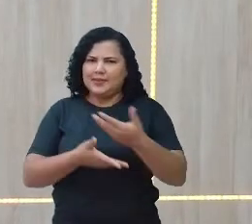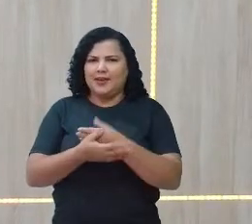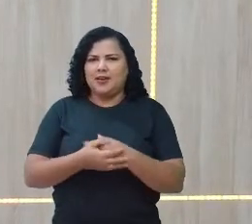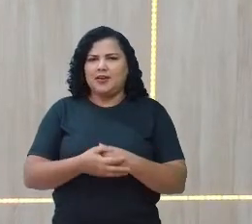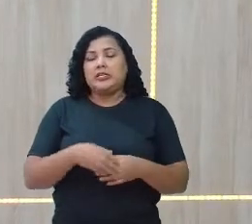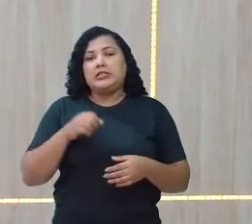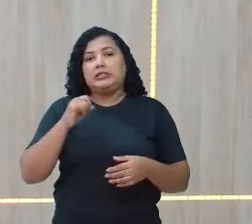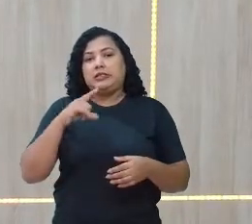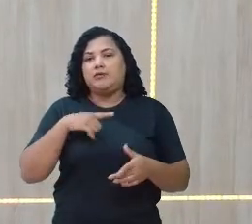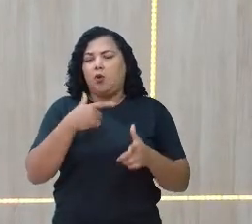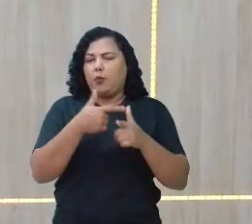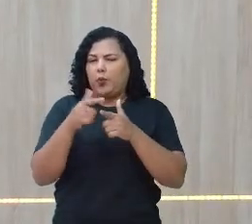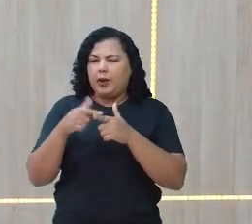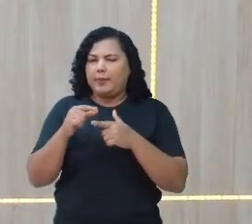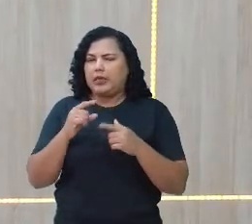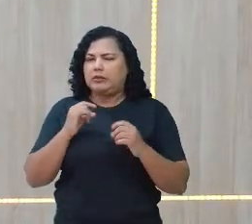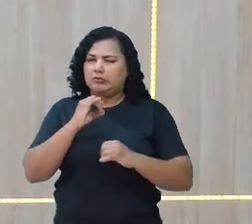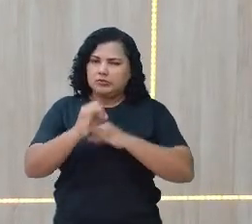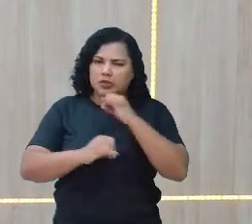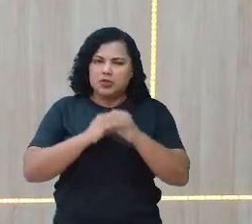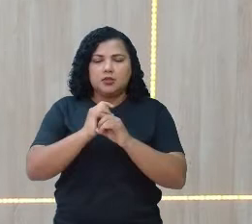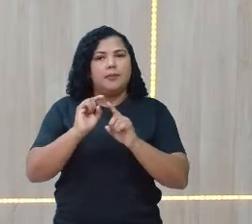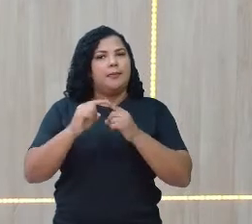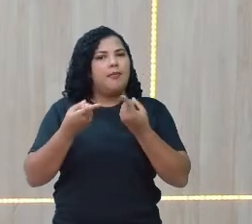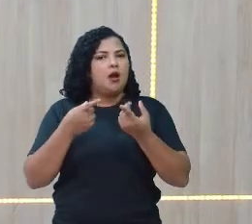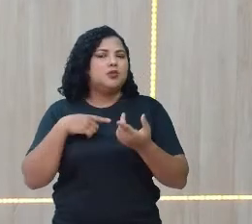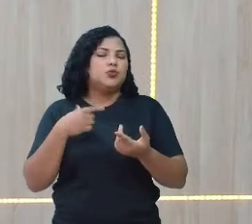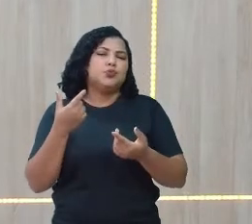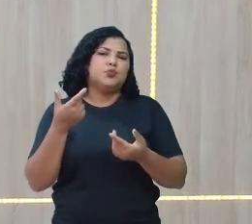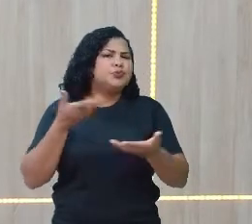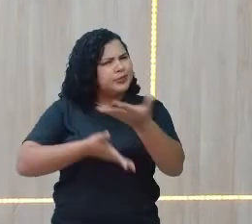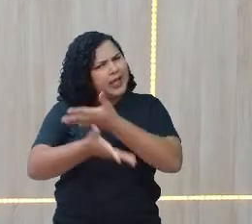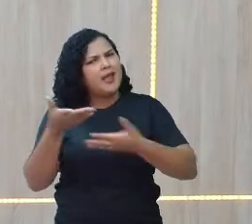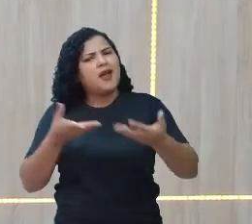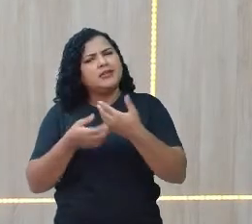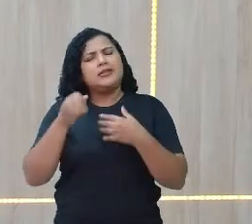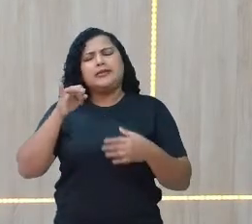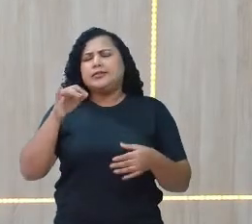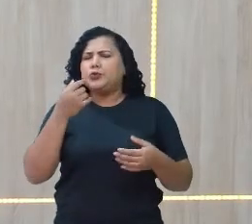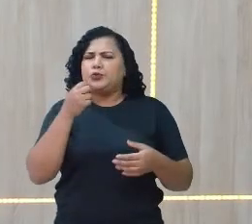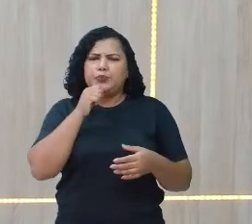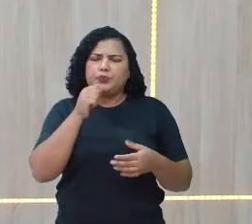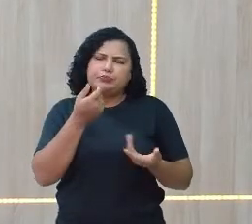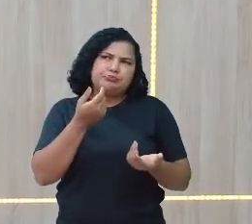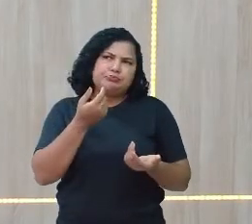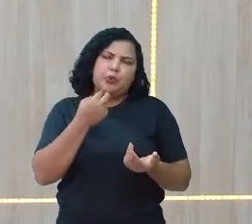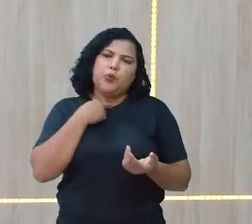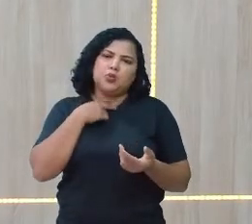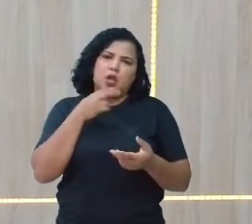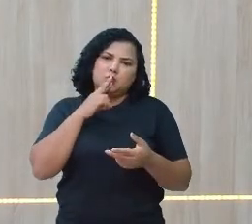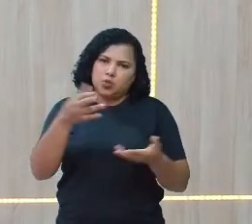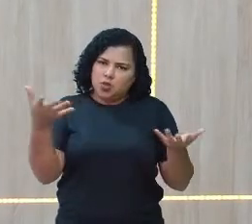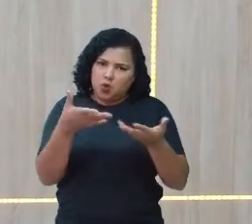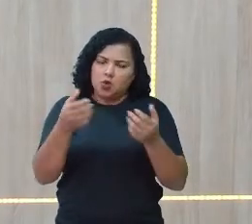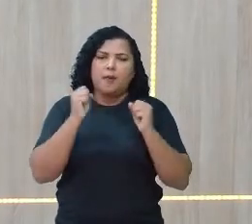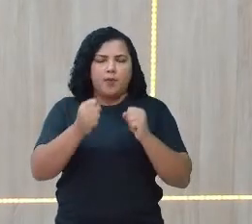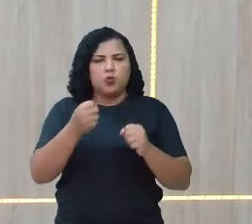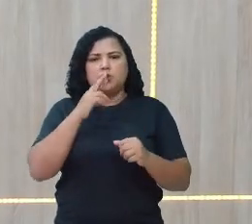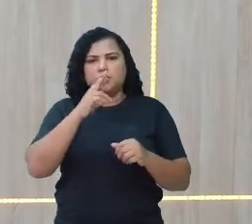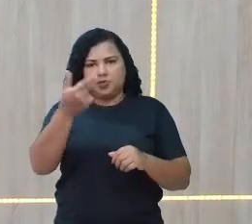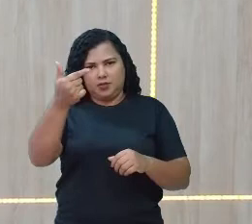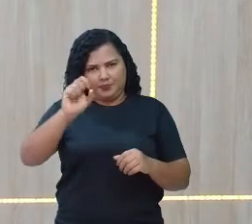com um probleminha técnico aqui, mas a gente não deixa de interagir, porque se eu não puder responder agora, depois da aula, a gente responde com certeza, tá